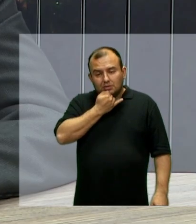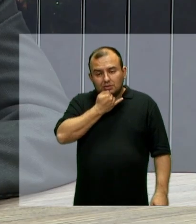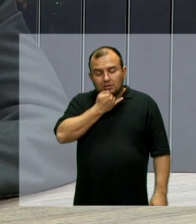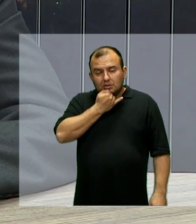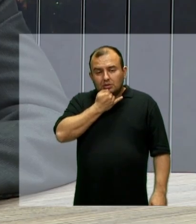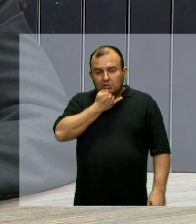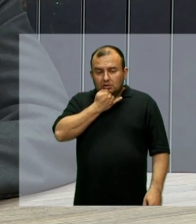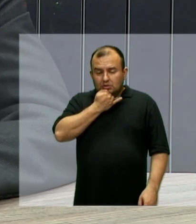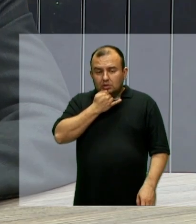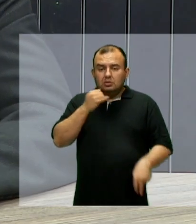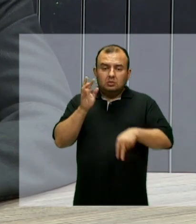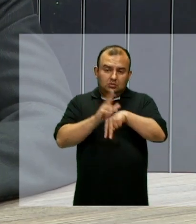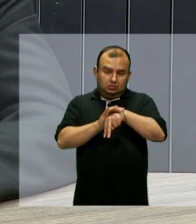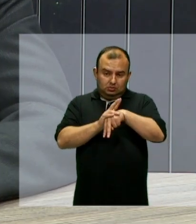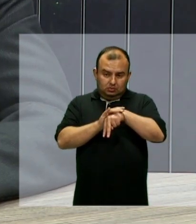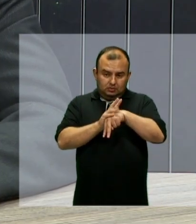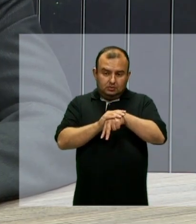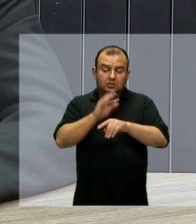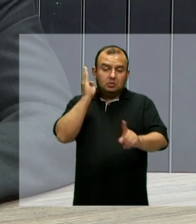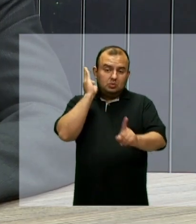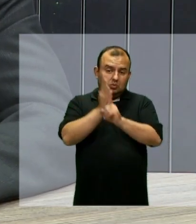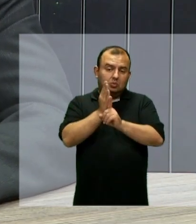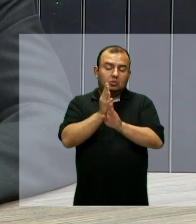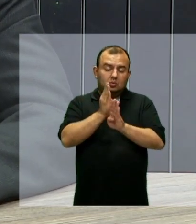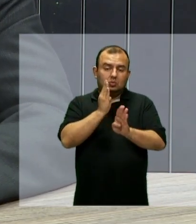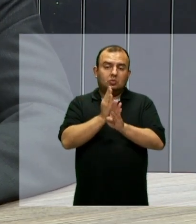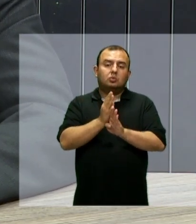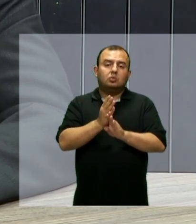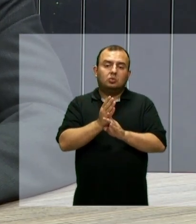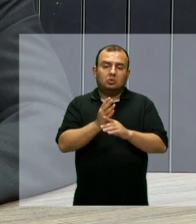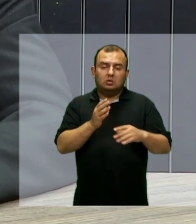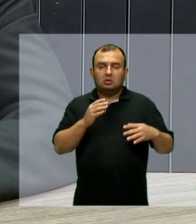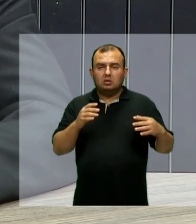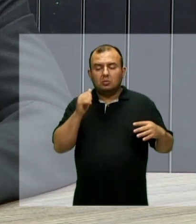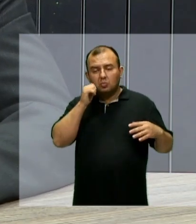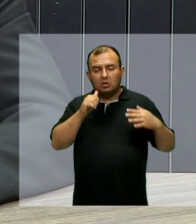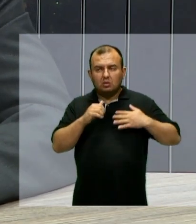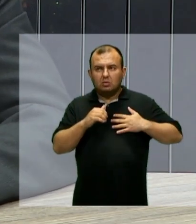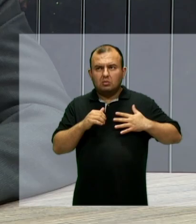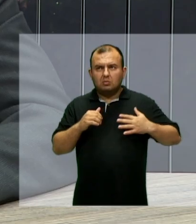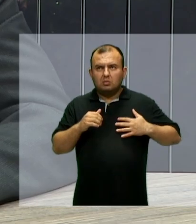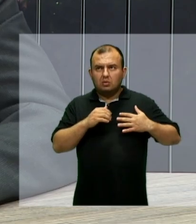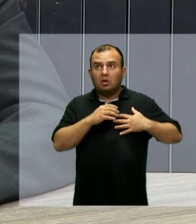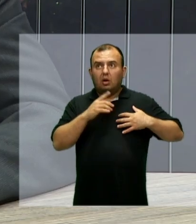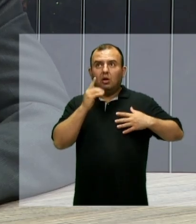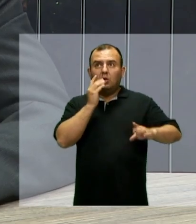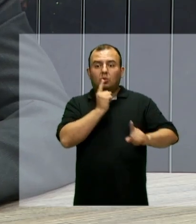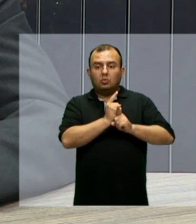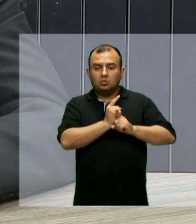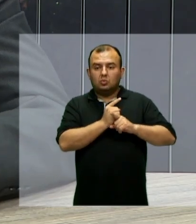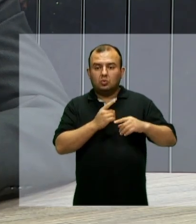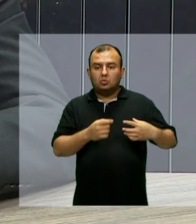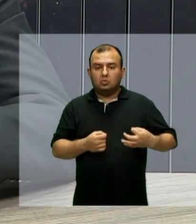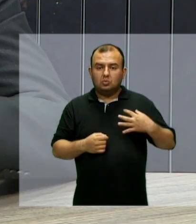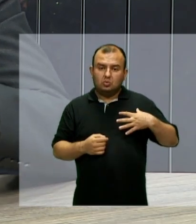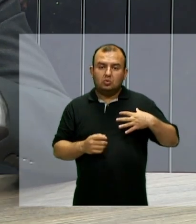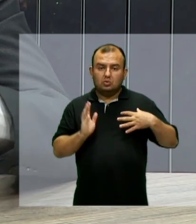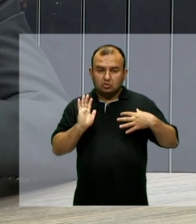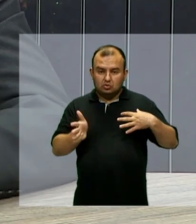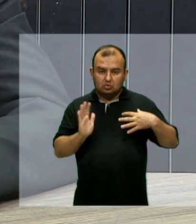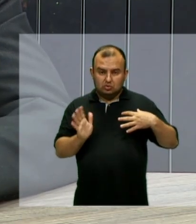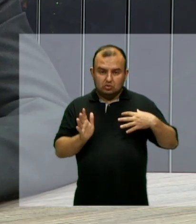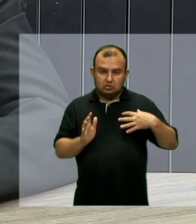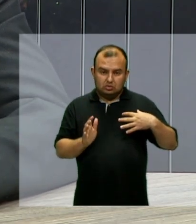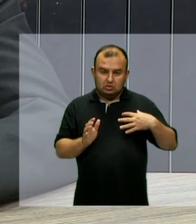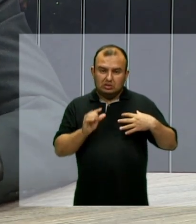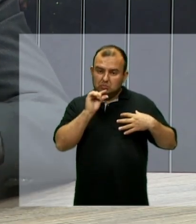uma paciente detecta um tumor que ela mesma palpa, né, no autoexame, nós já temos o tumor já um pouco,